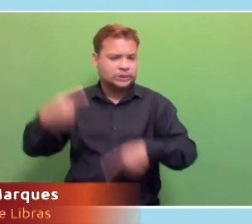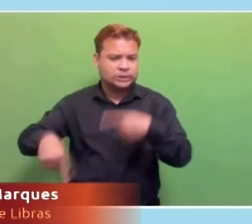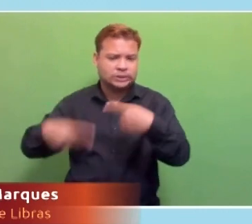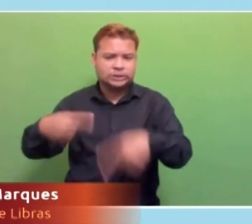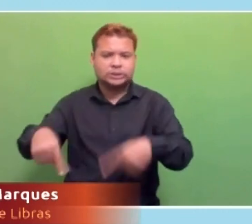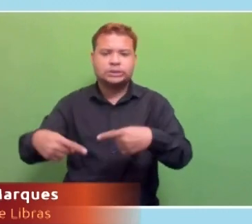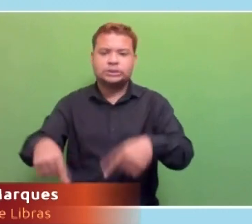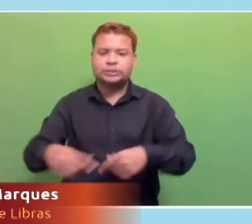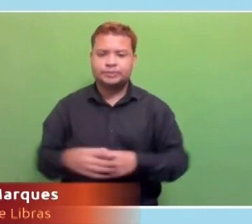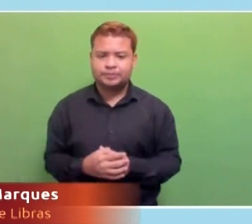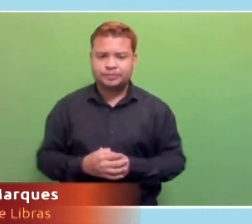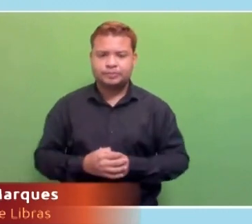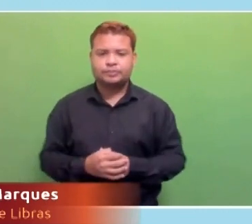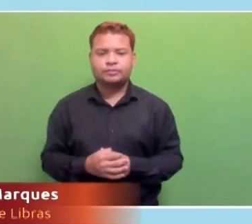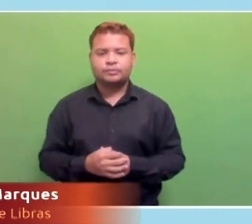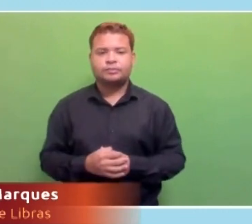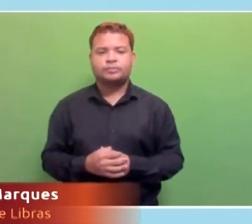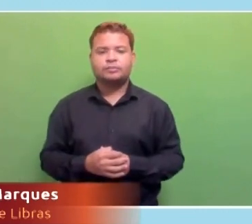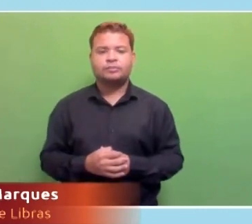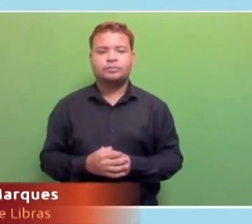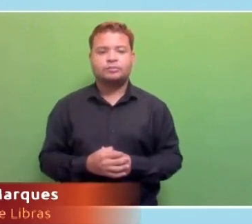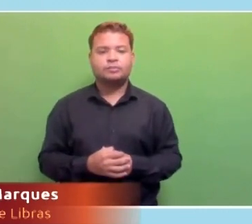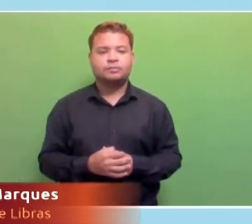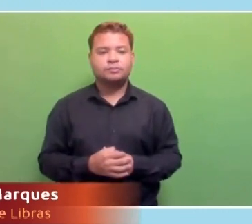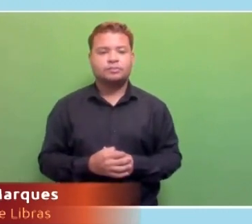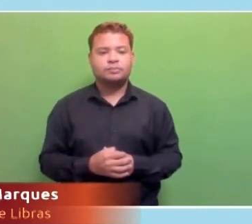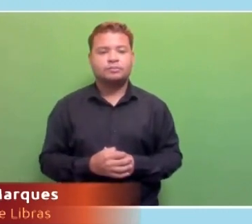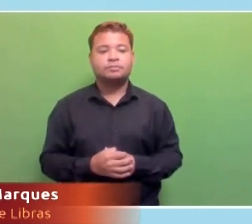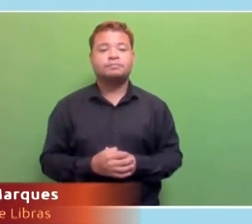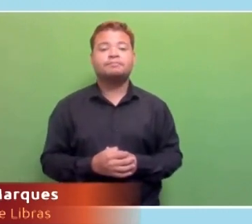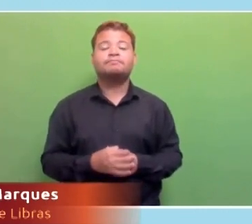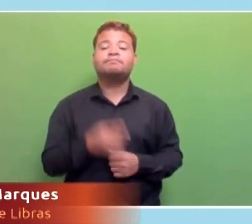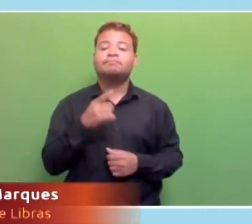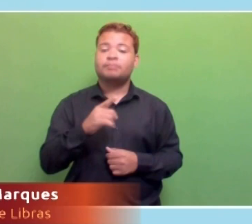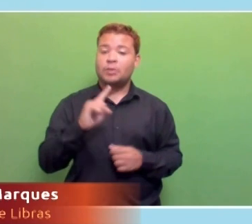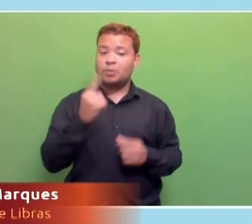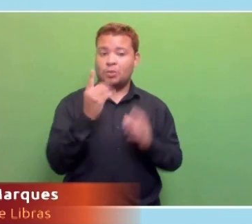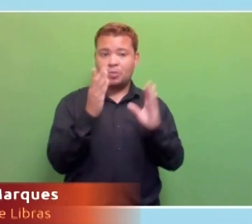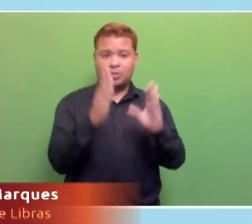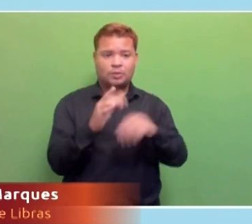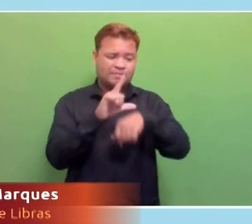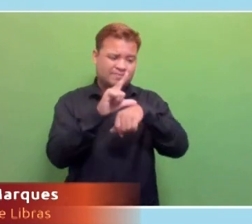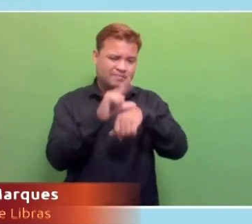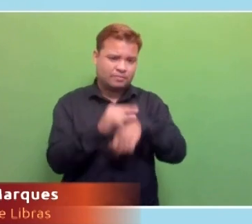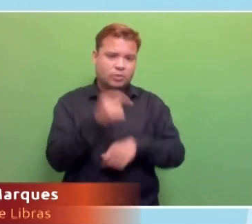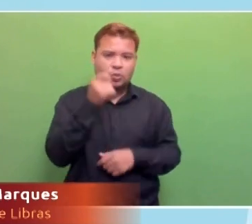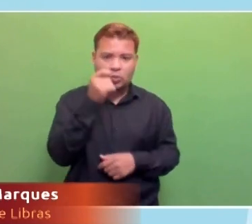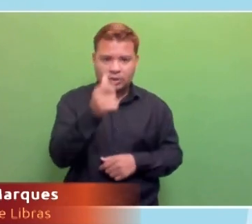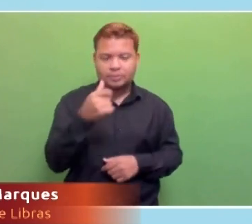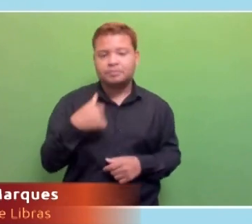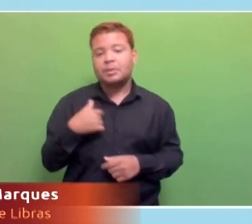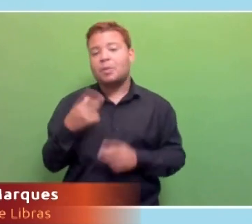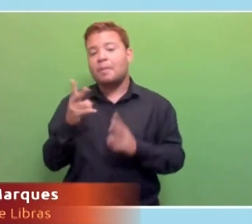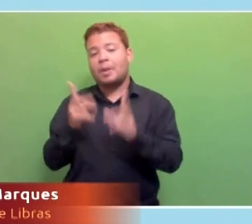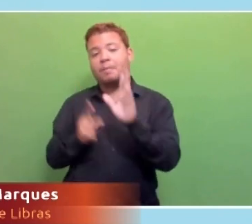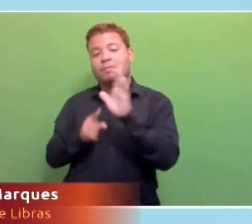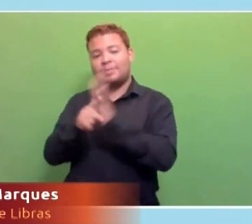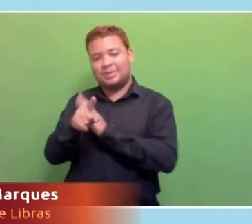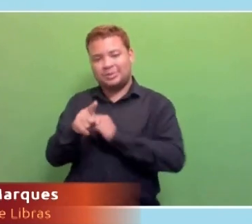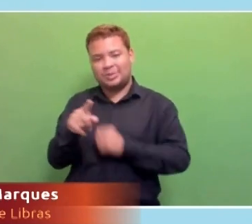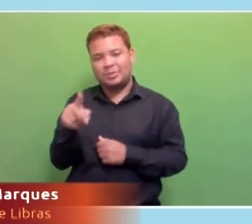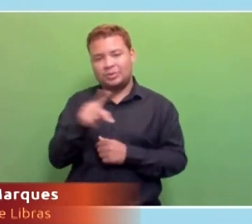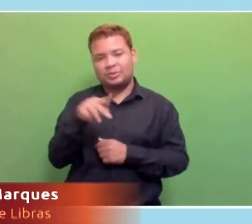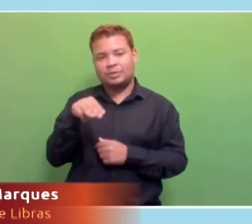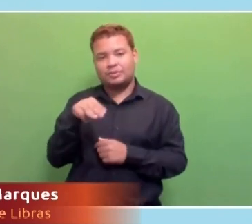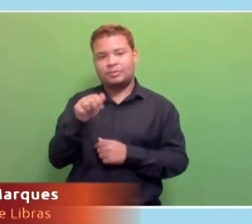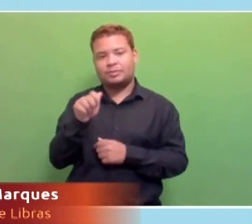povo palestino. O nosso tempo desse bloco está chegando ao fim, mas vou passar essa mesma questão para o professor Mateus daqui a pouquinho, assim que a